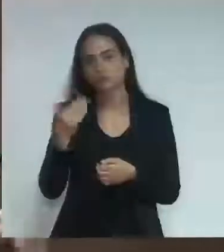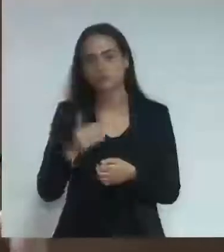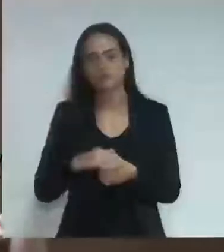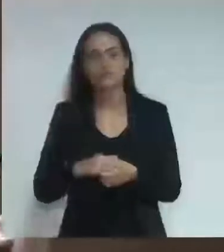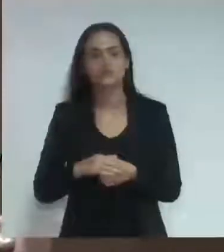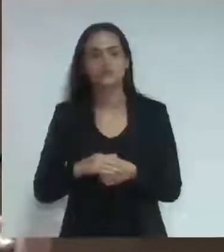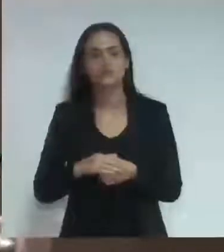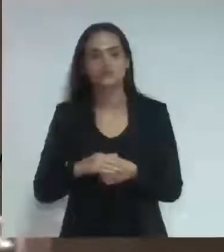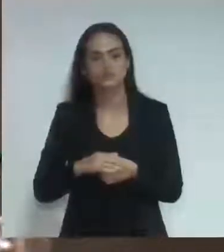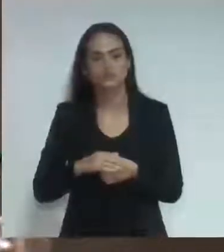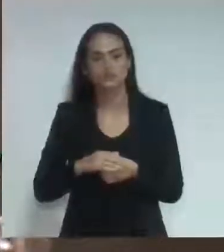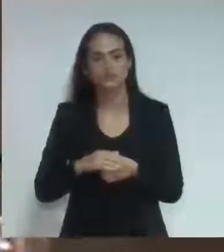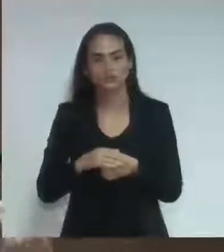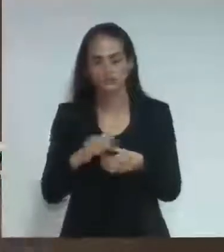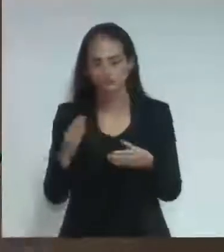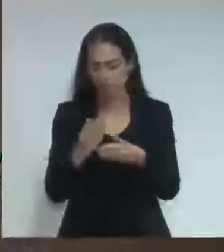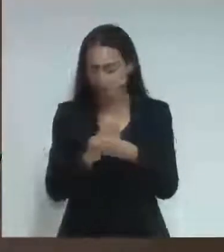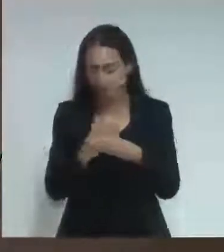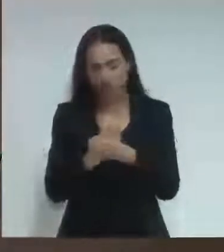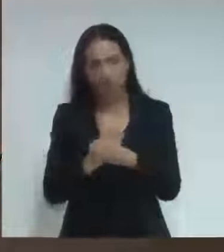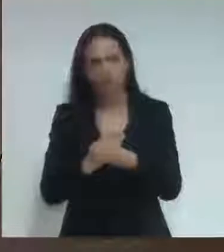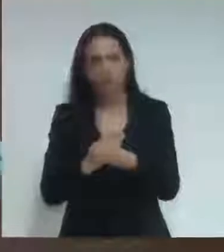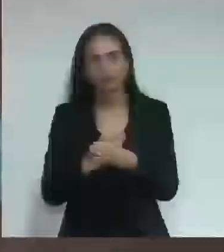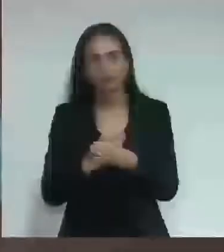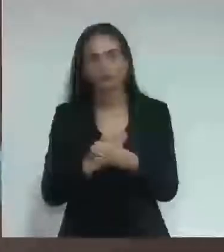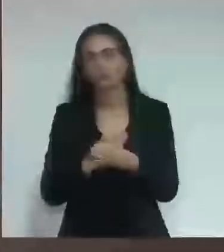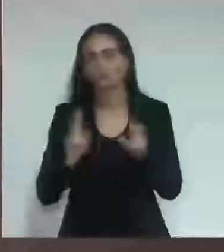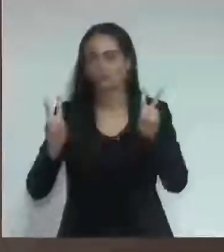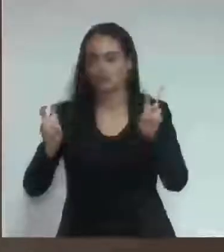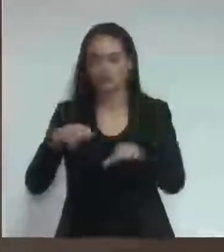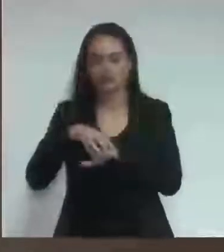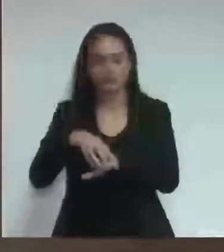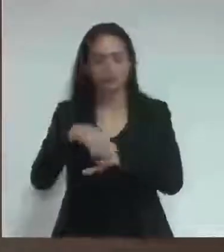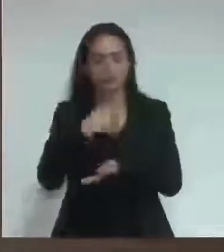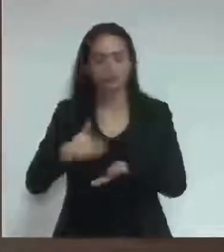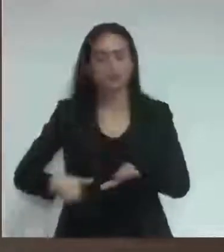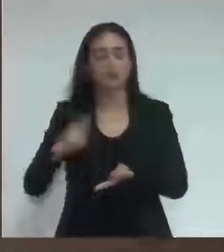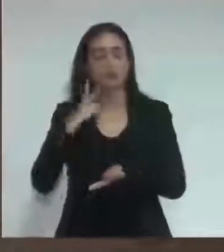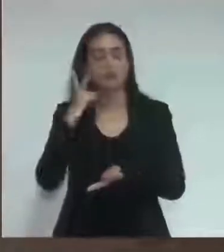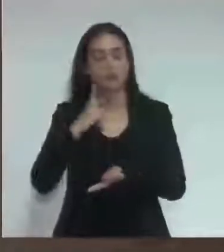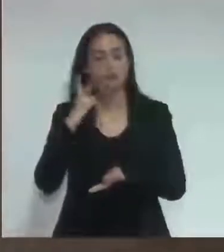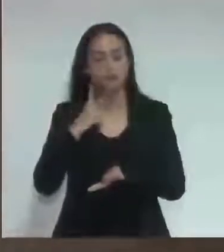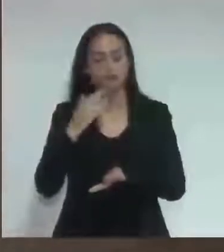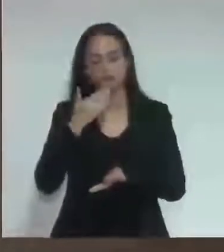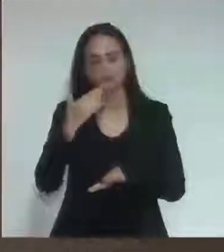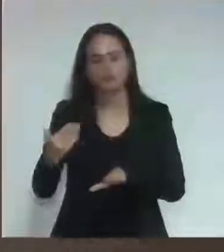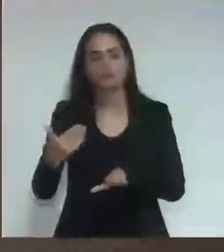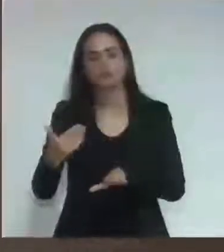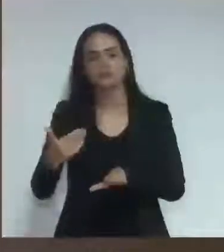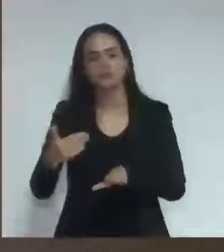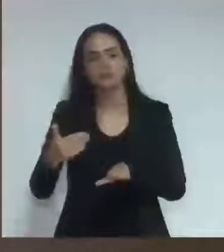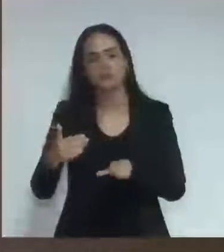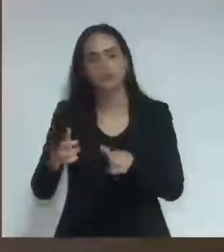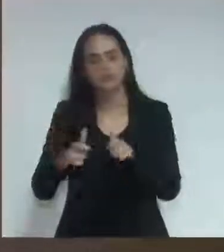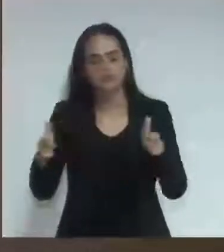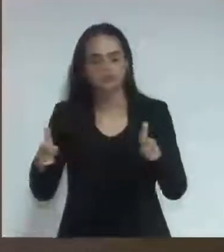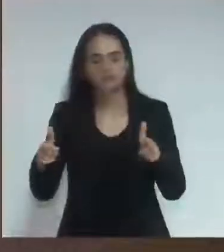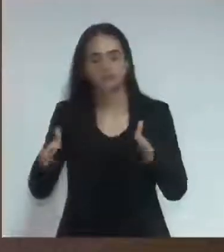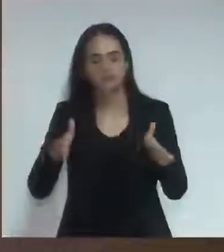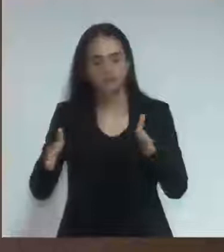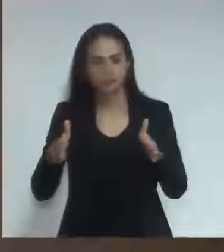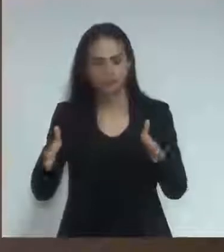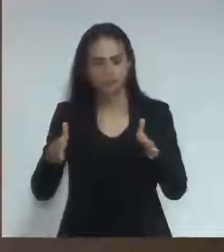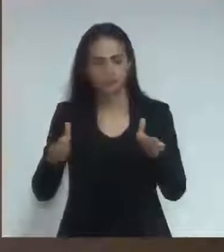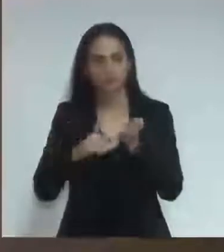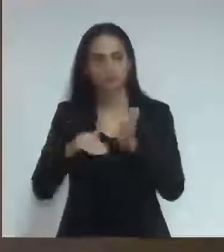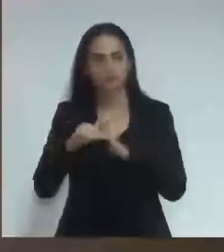de prazo da Comissão de Assuntos Relevantes relacionados ao transporte público de Vinhedo, basicamente em função de não termos recebido